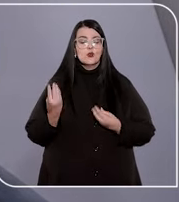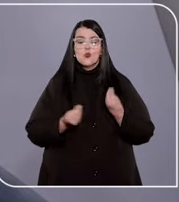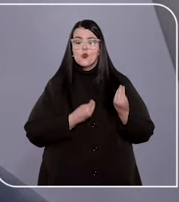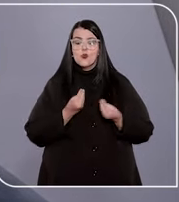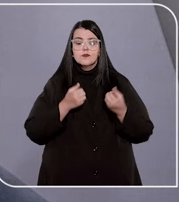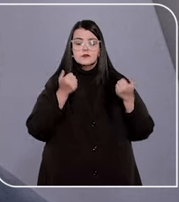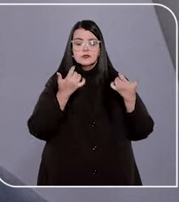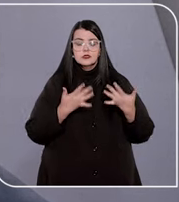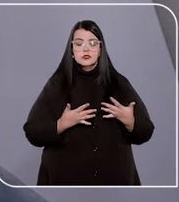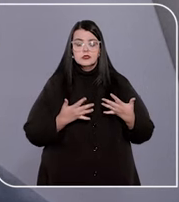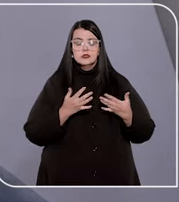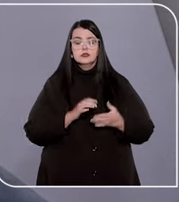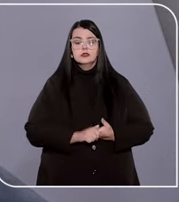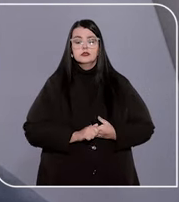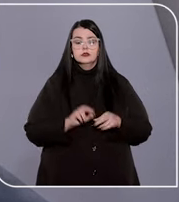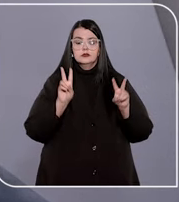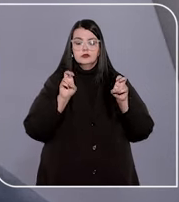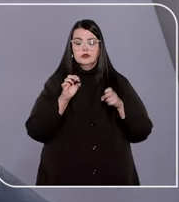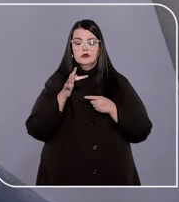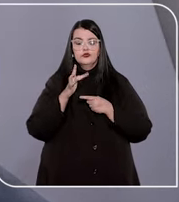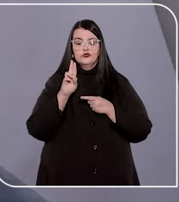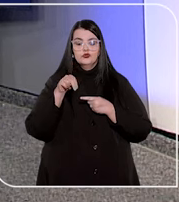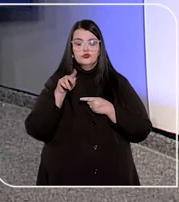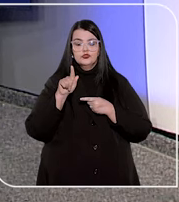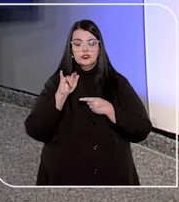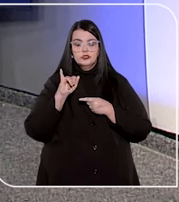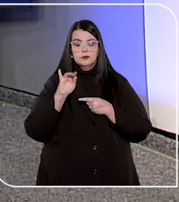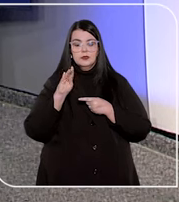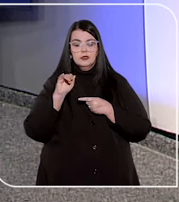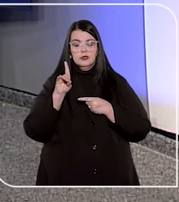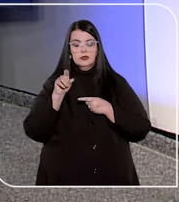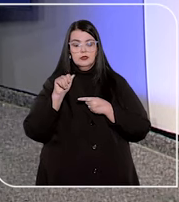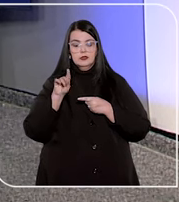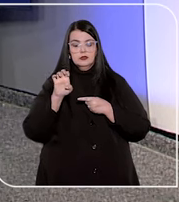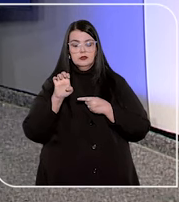o que seria, esse princípio da fungibilidade?